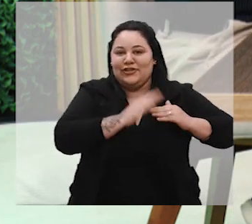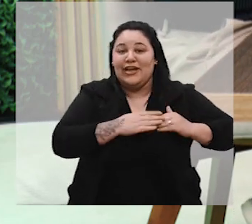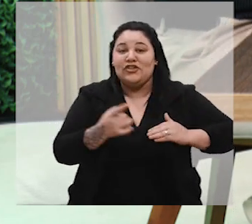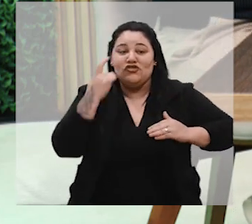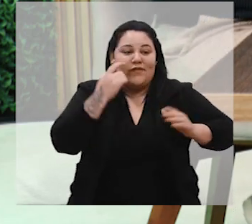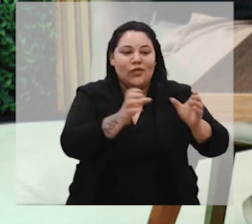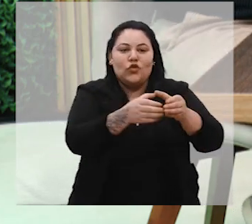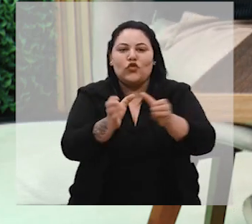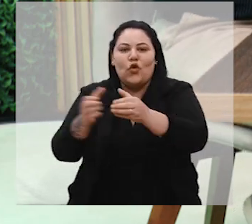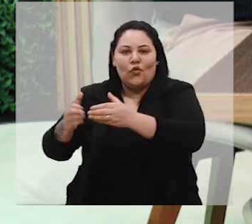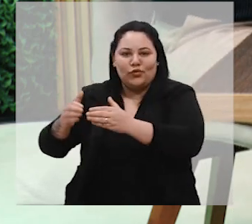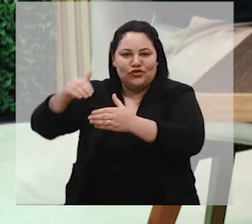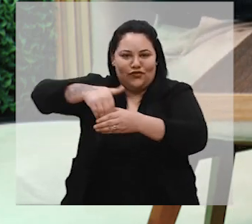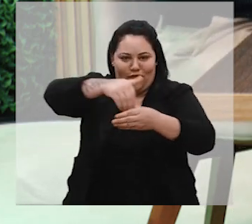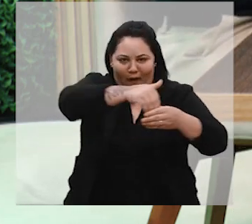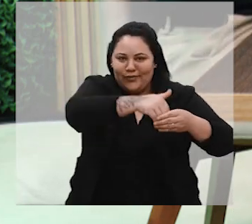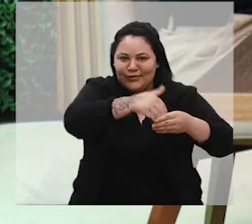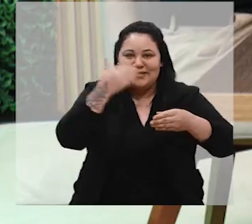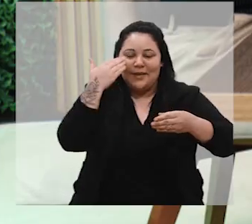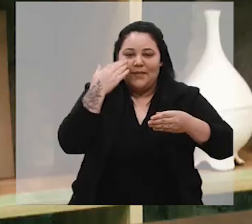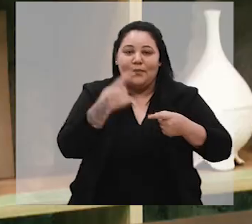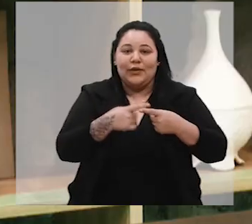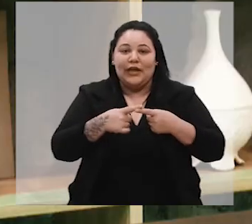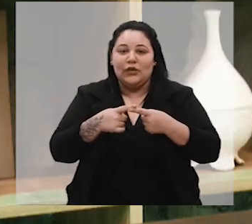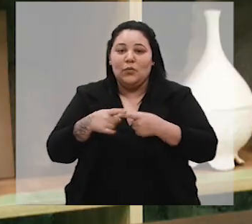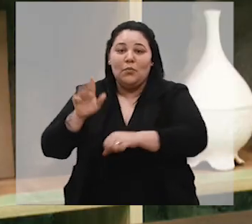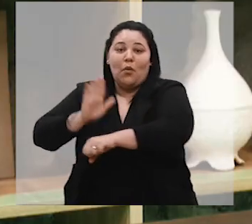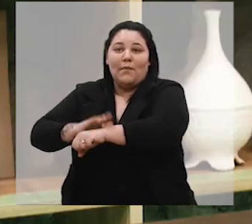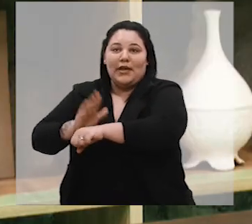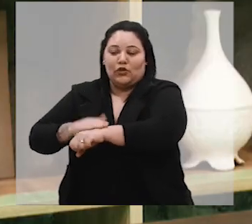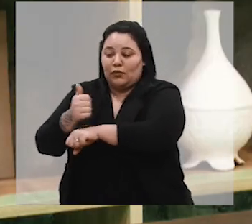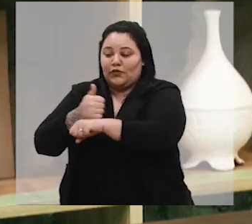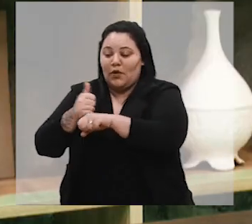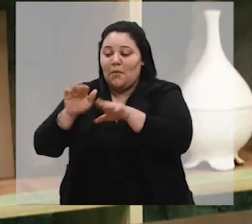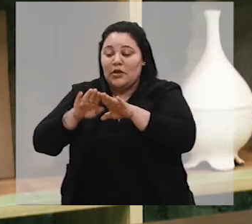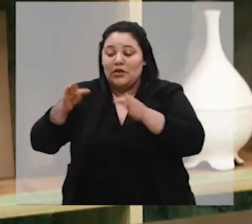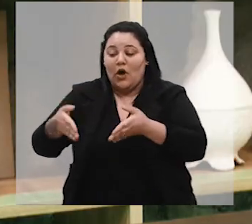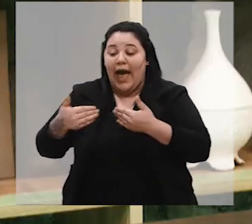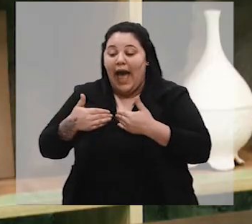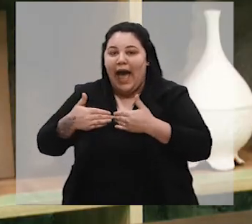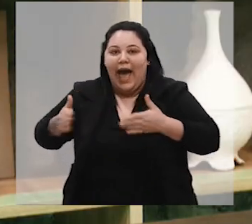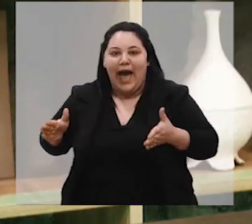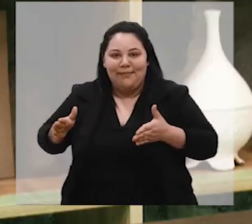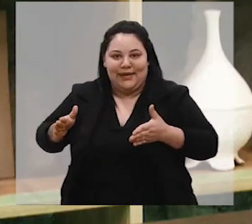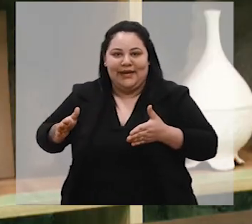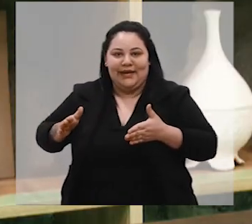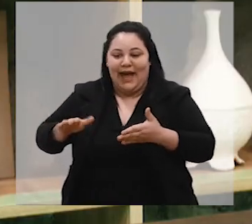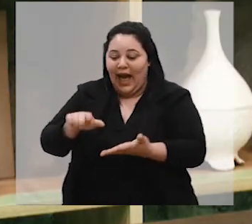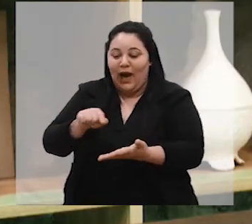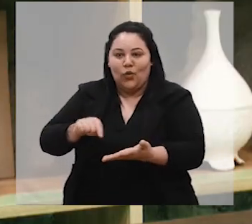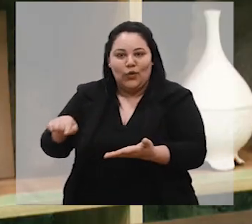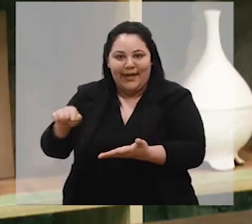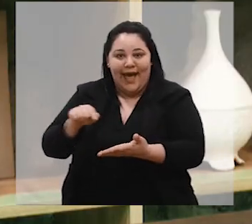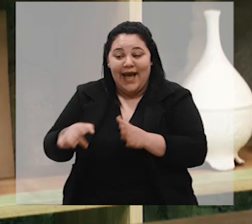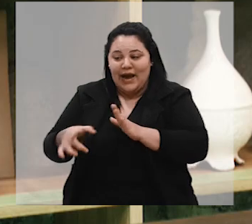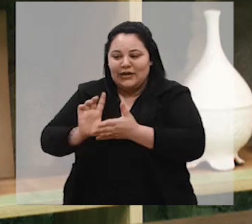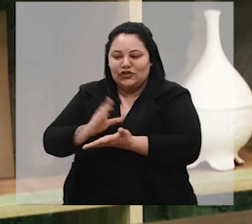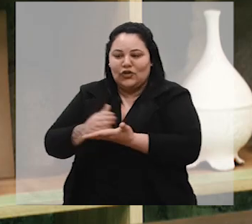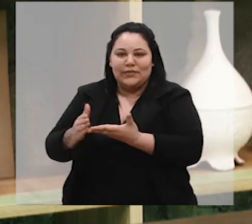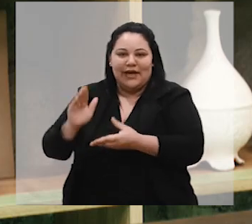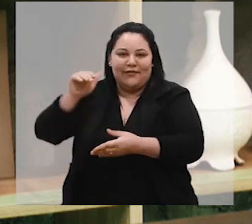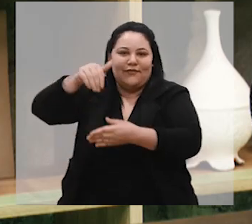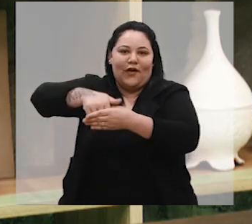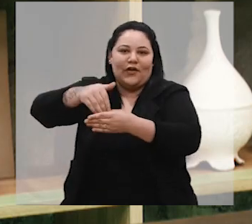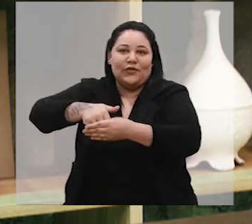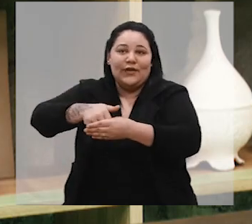em cada sessão eleitoral, né? Quando o mesário chega para abrir a urna antes do processo eleitoral começar, ele